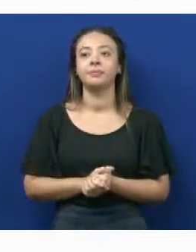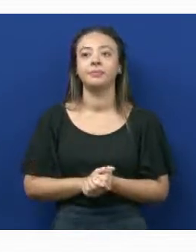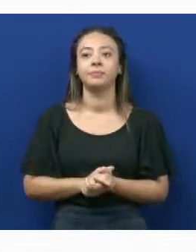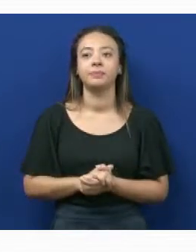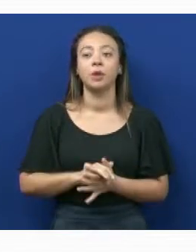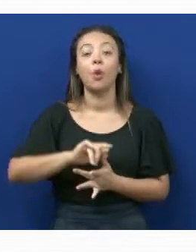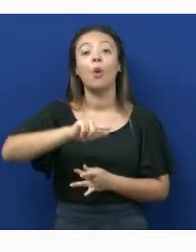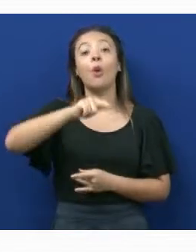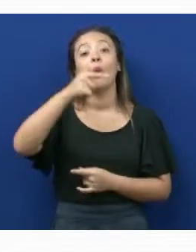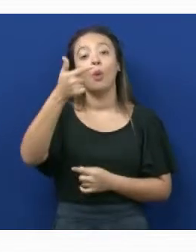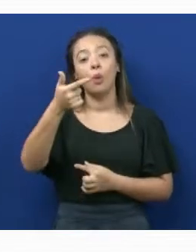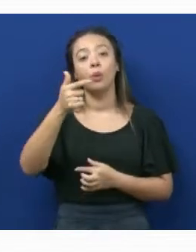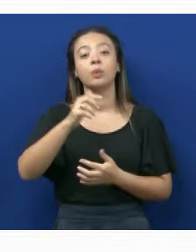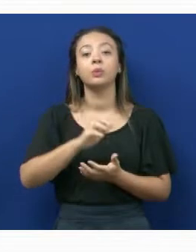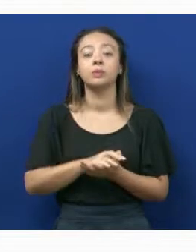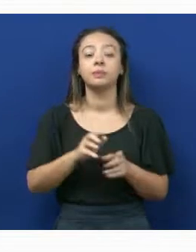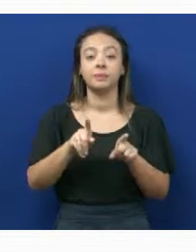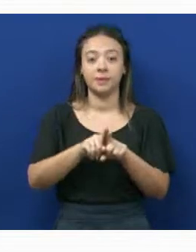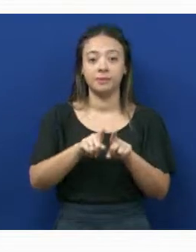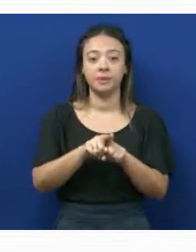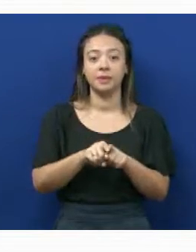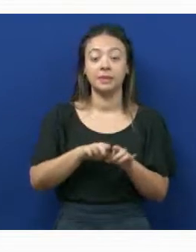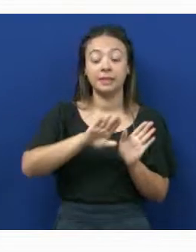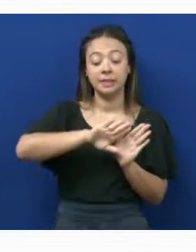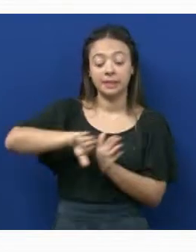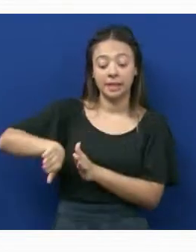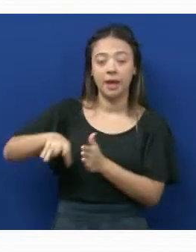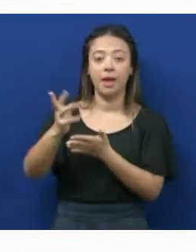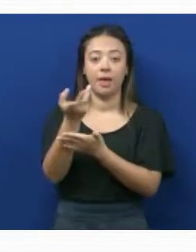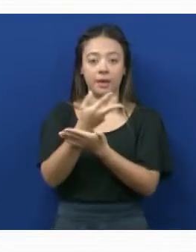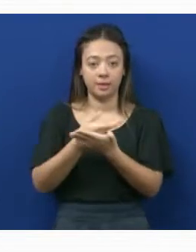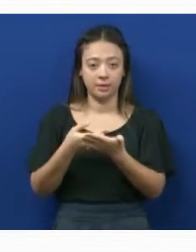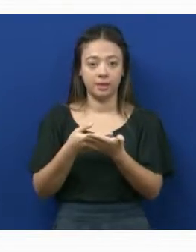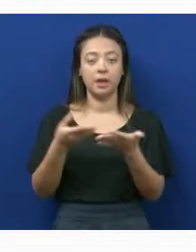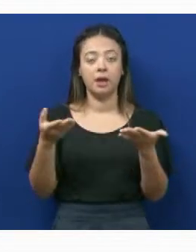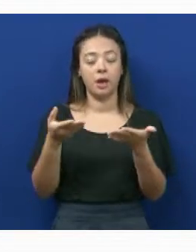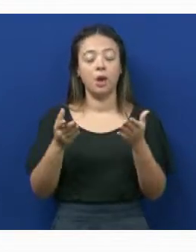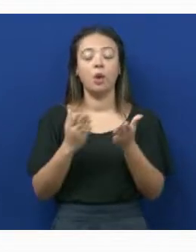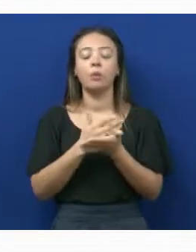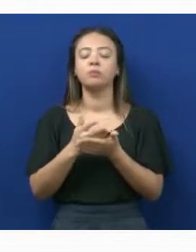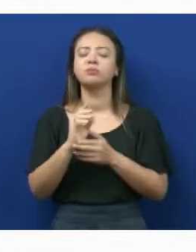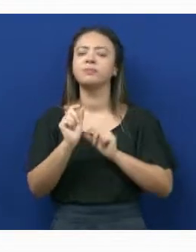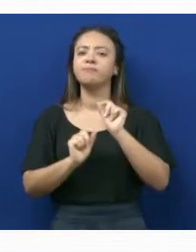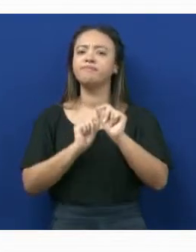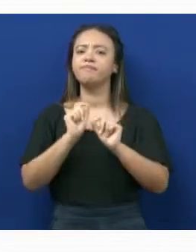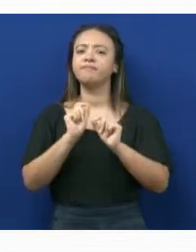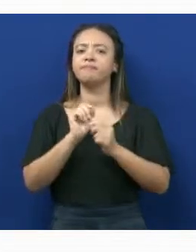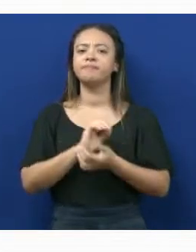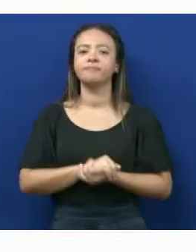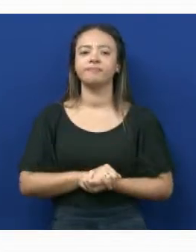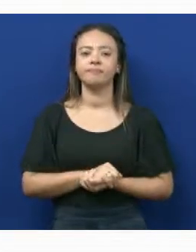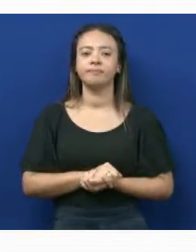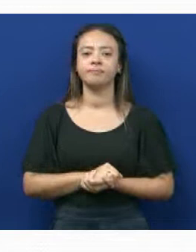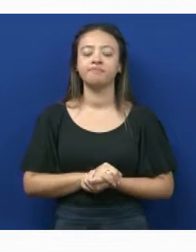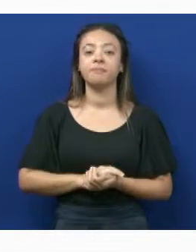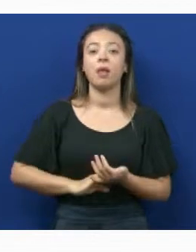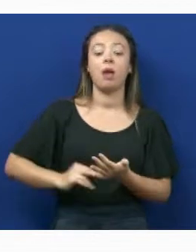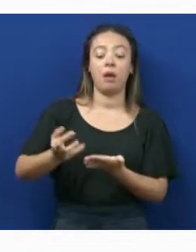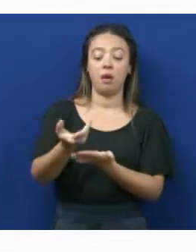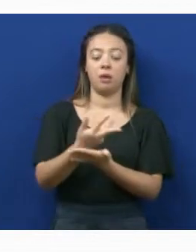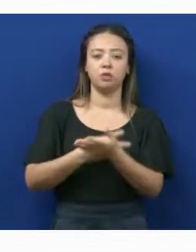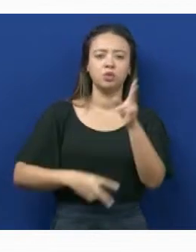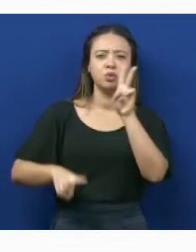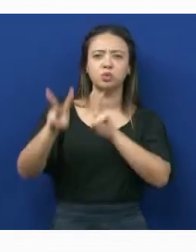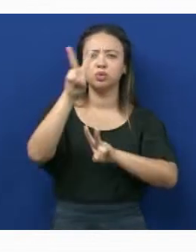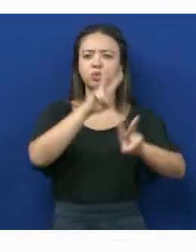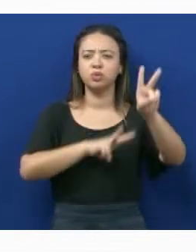slide. Saindo do campo das artes, pessoal, nós vamos entrar aqui um pouquinho na arte visual, falando